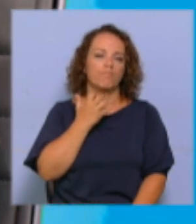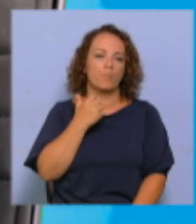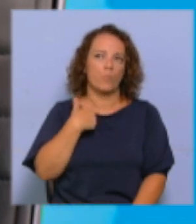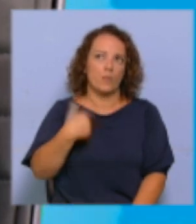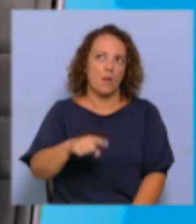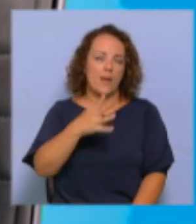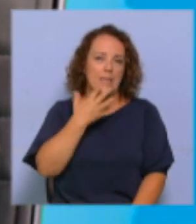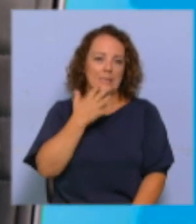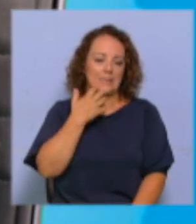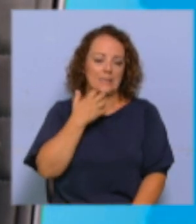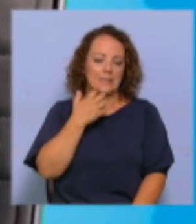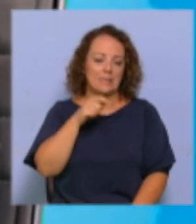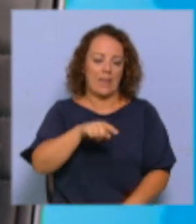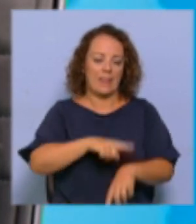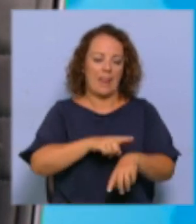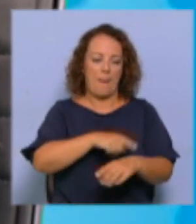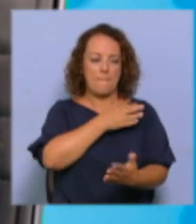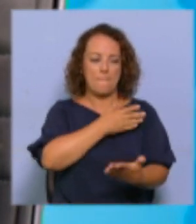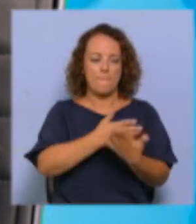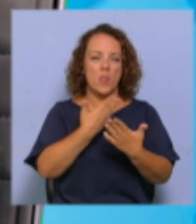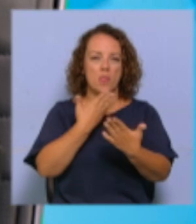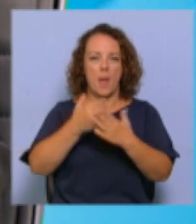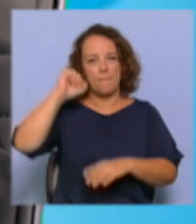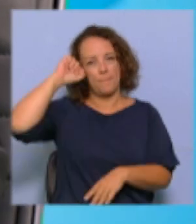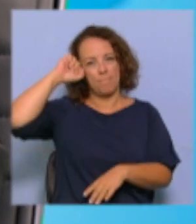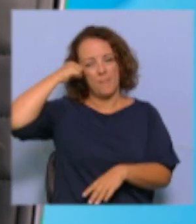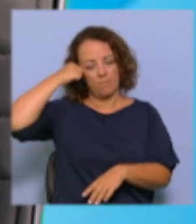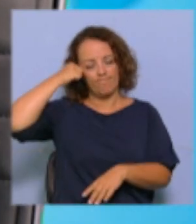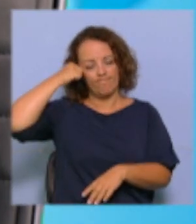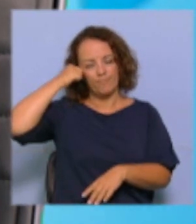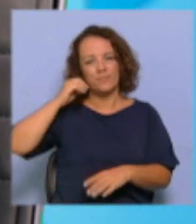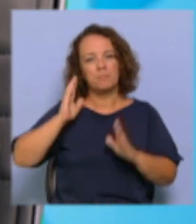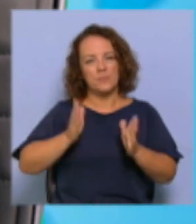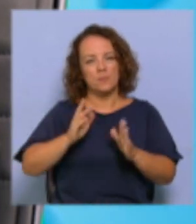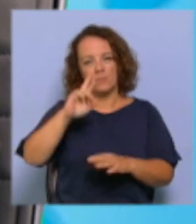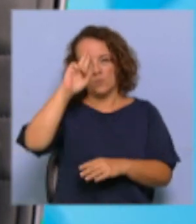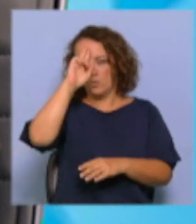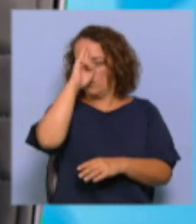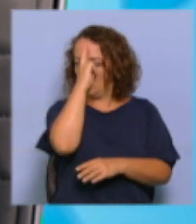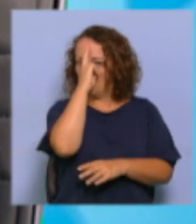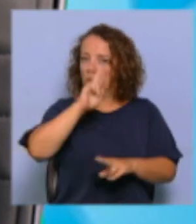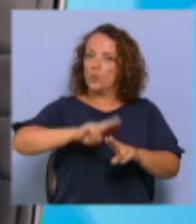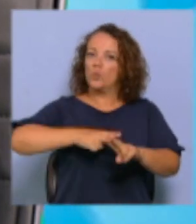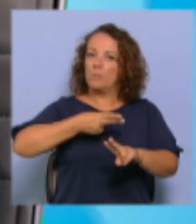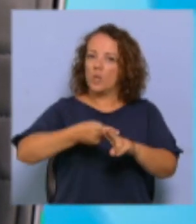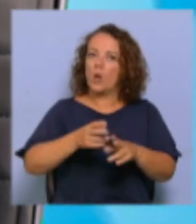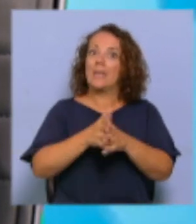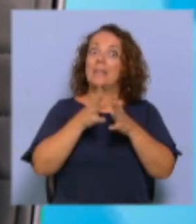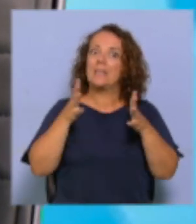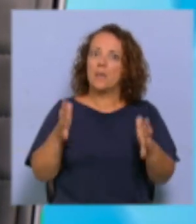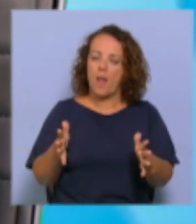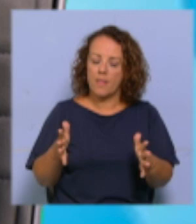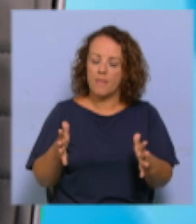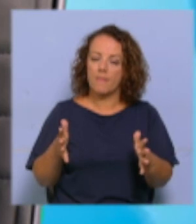deste período. Daí que vai ser preciso fazer um esforço grande para ajudar as pessoas, levá-las